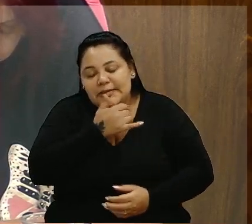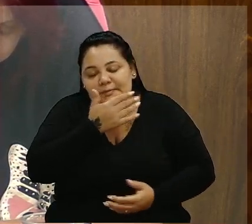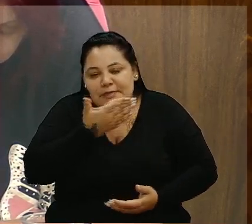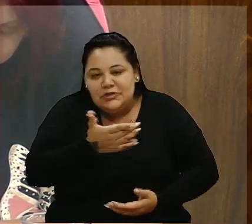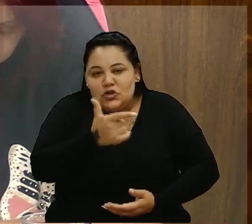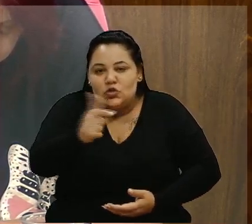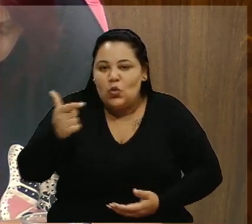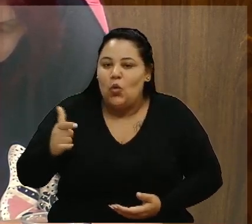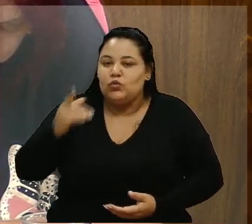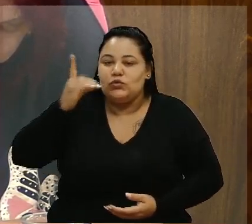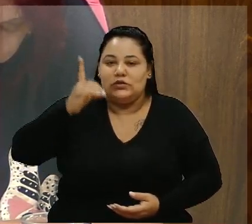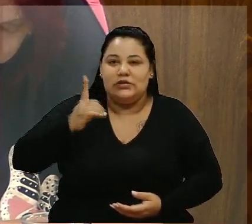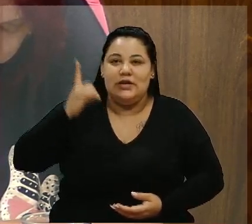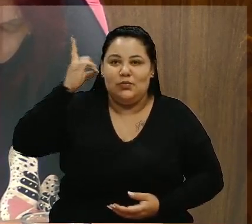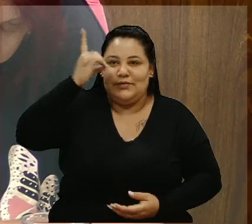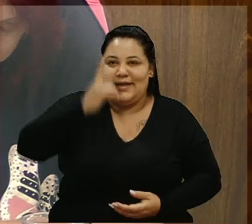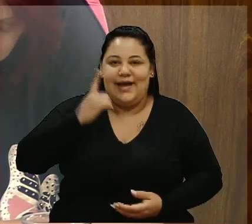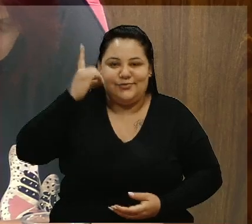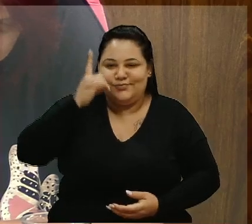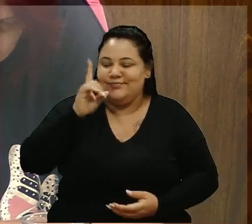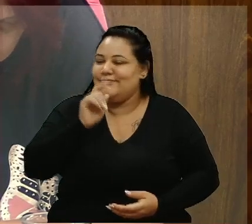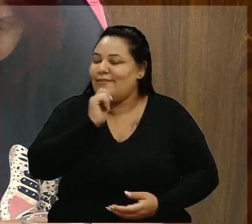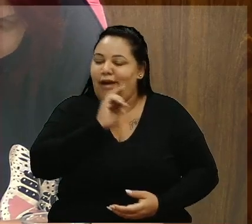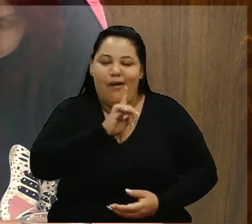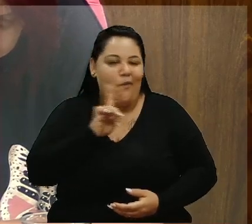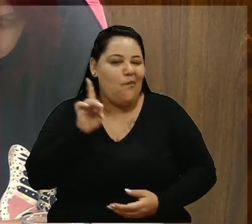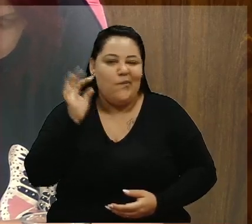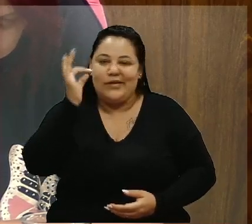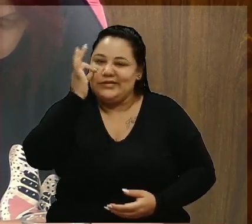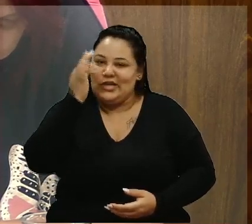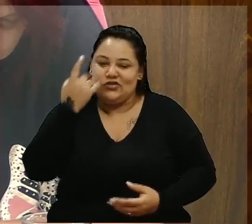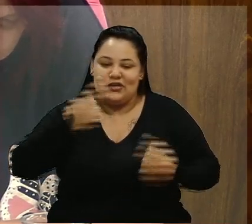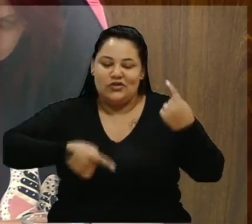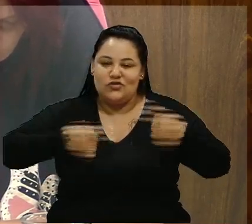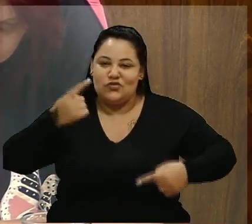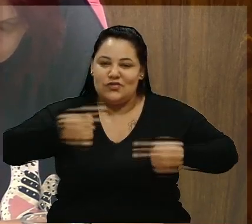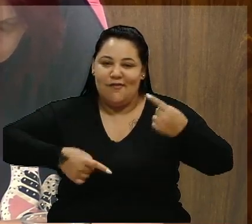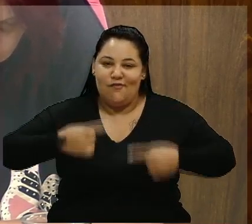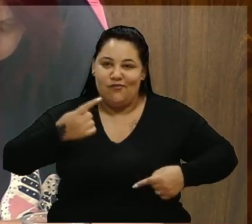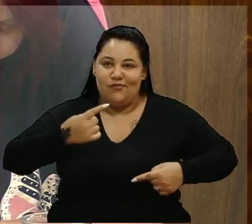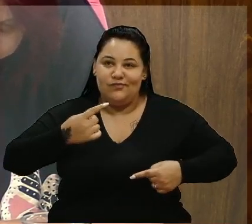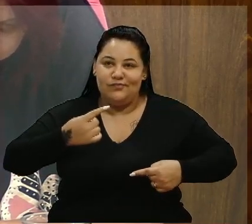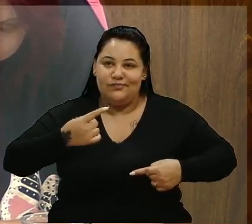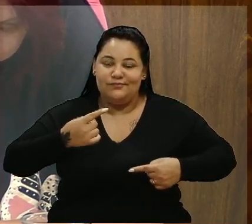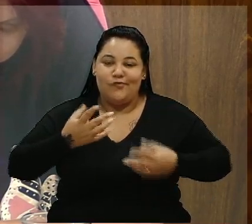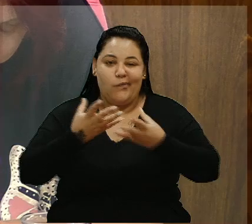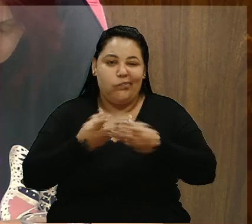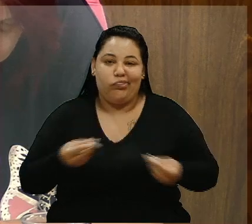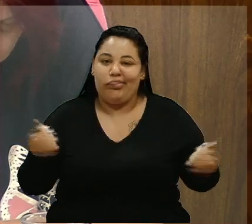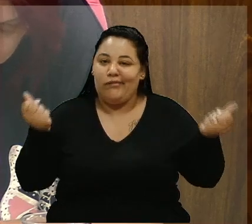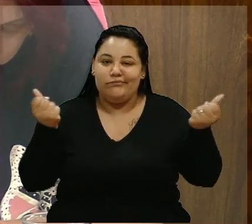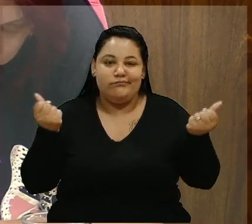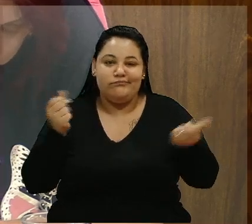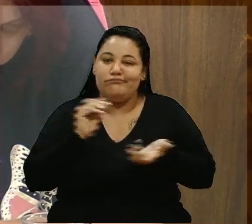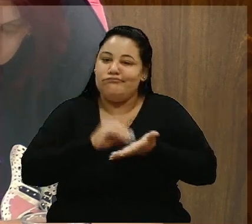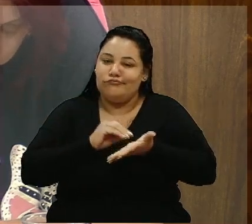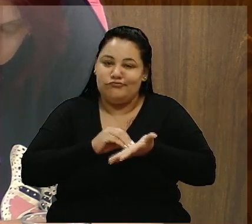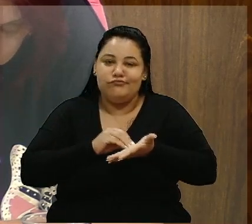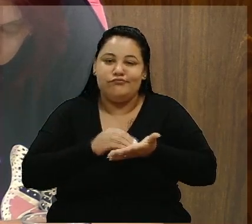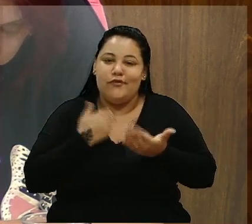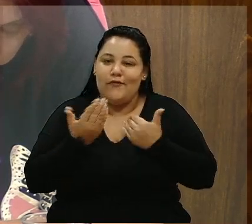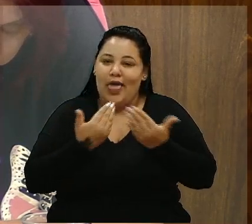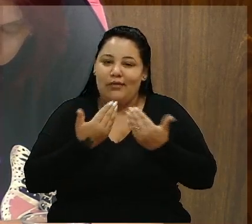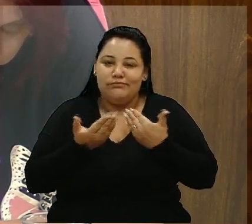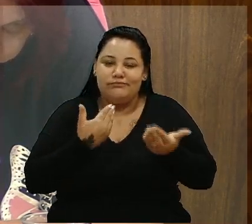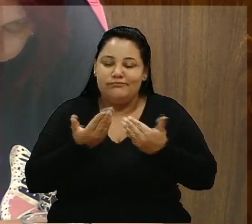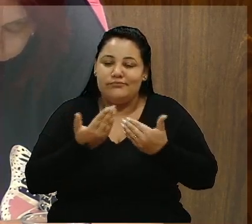outros deputados não estiveram presentes naquele debate. Foi um debate extremamente esvaziado. Então, a gente tem, sim,